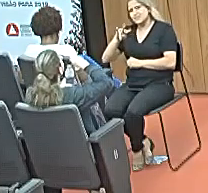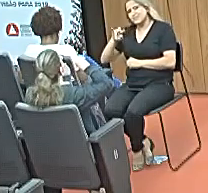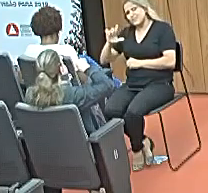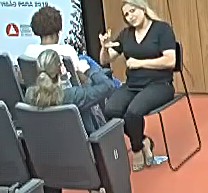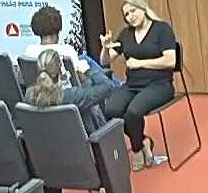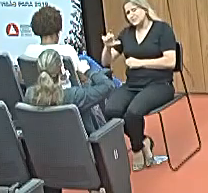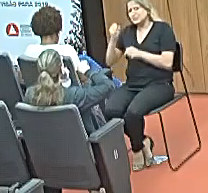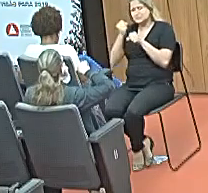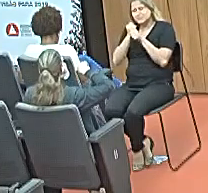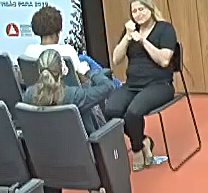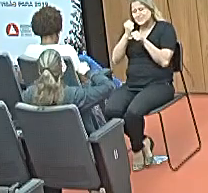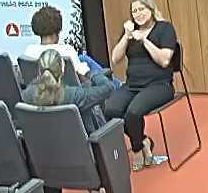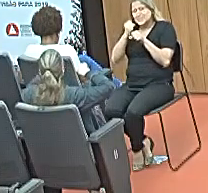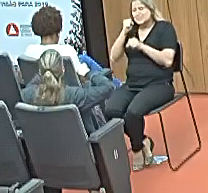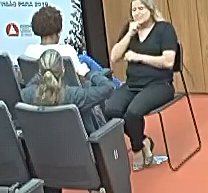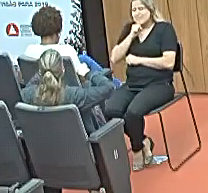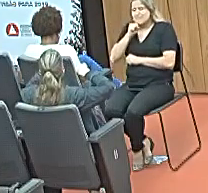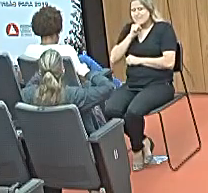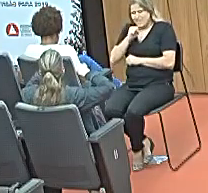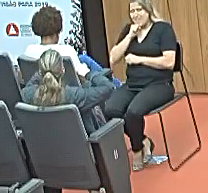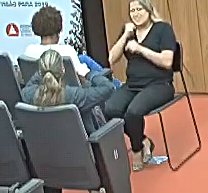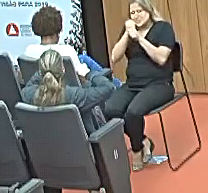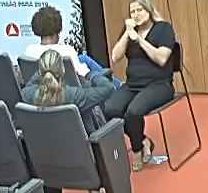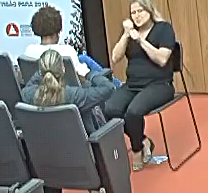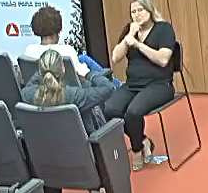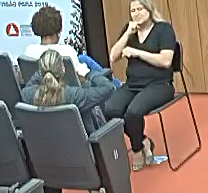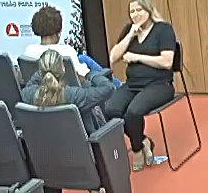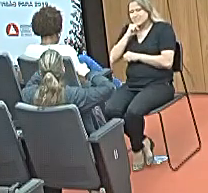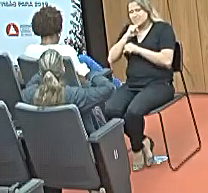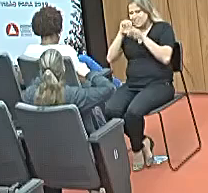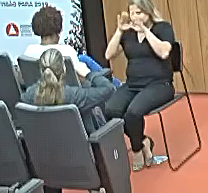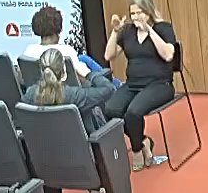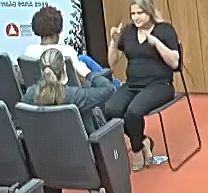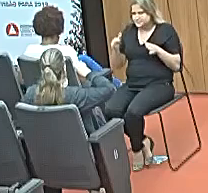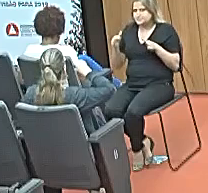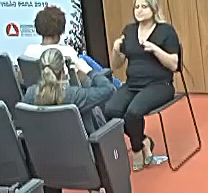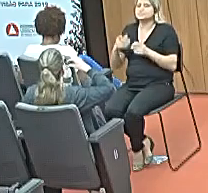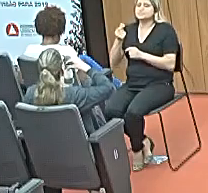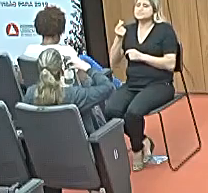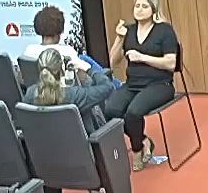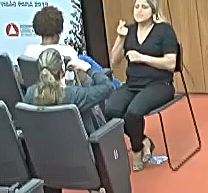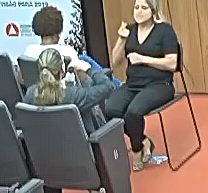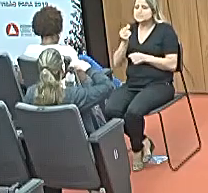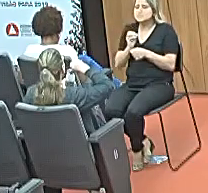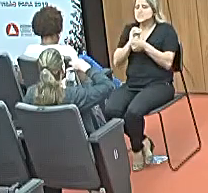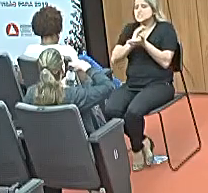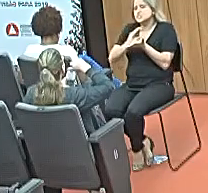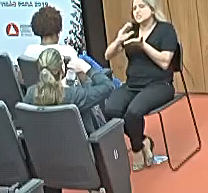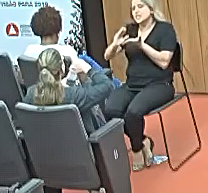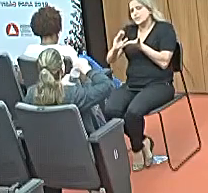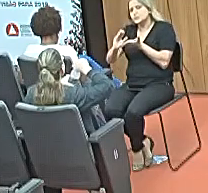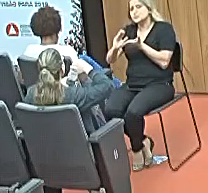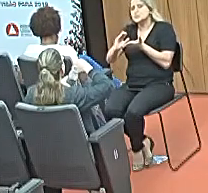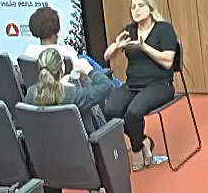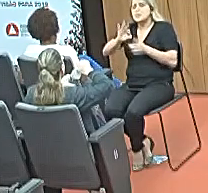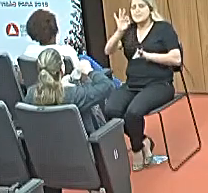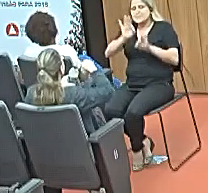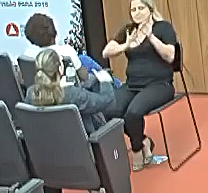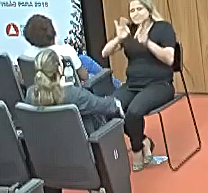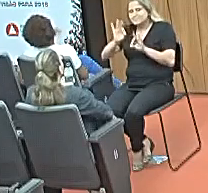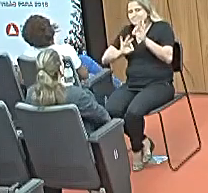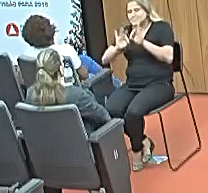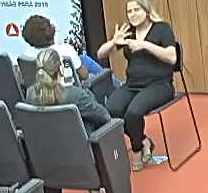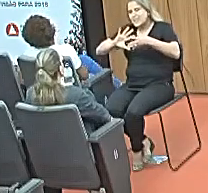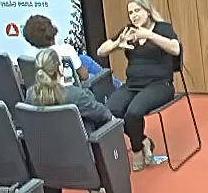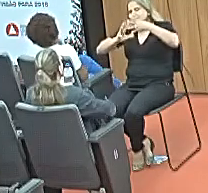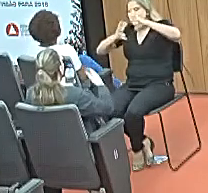é assegurar recursos para reforma física e estrutural das delegacias especializadas de atendimento